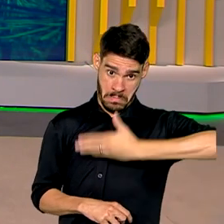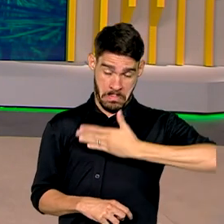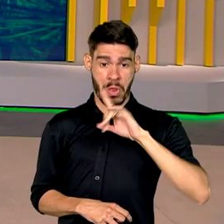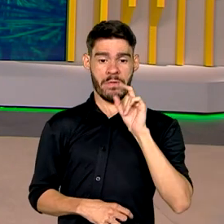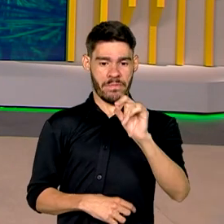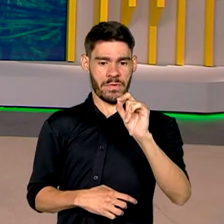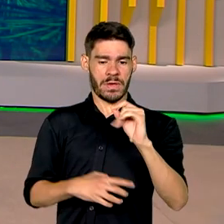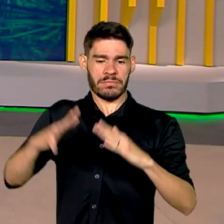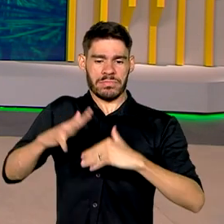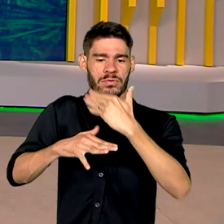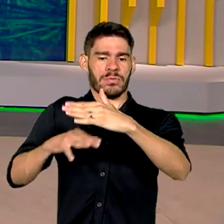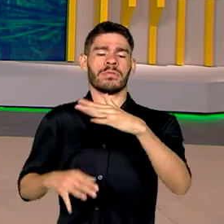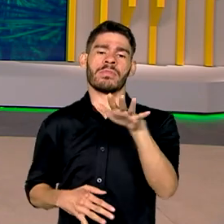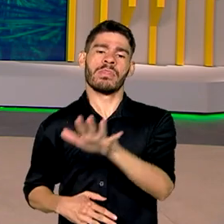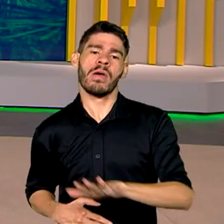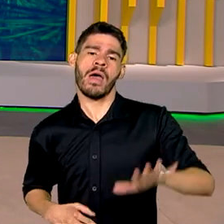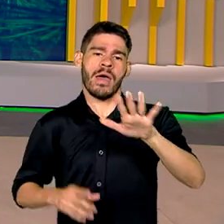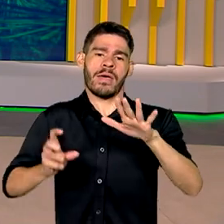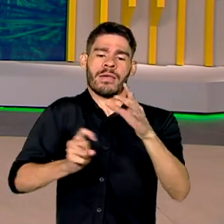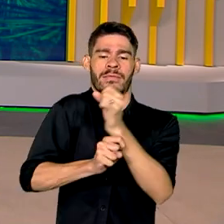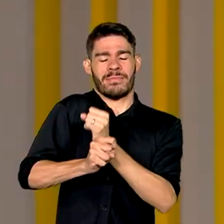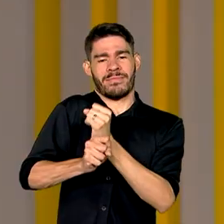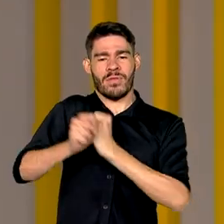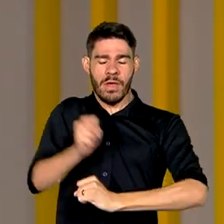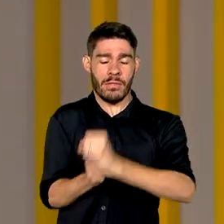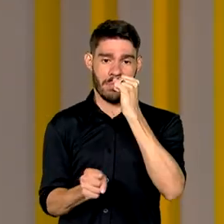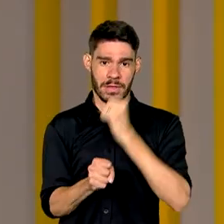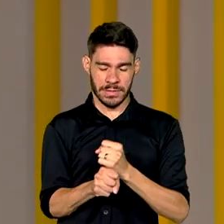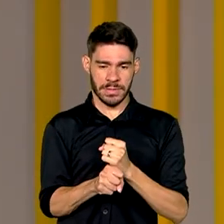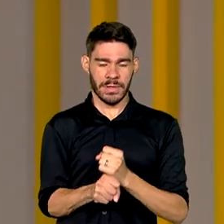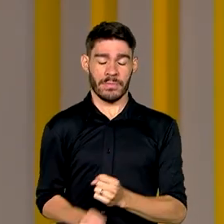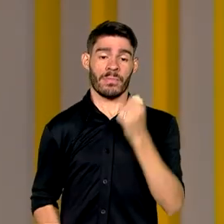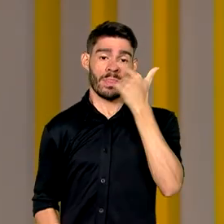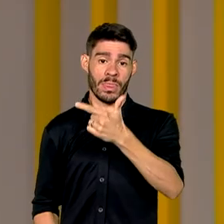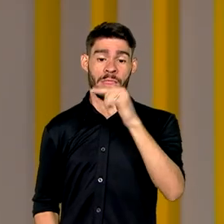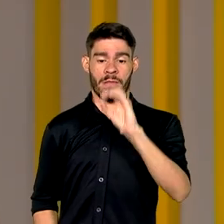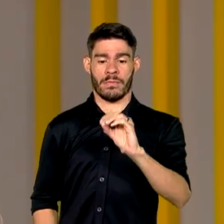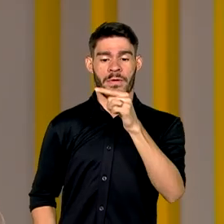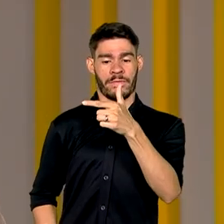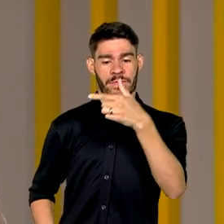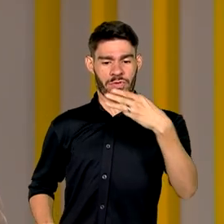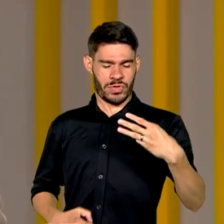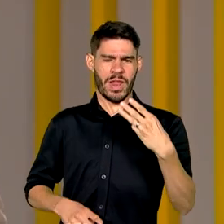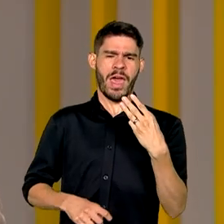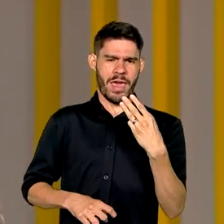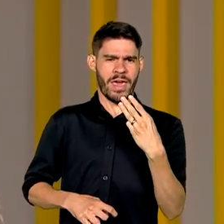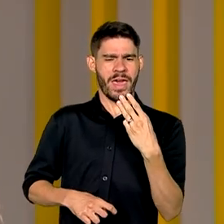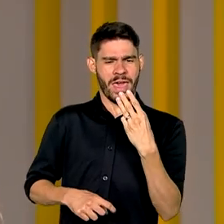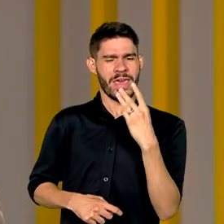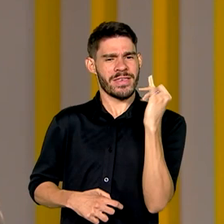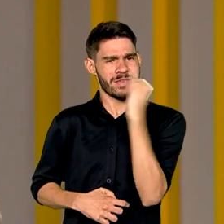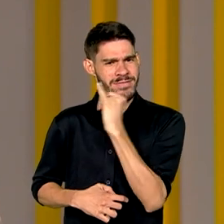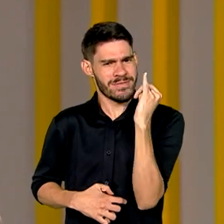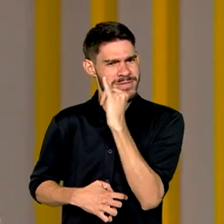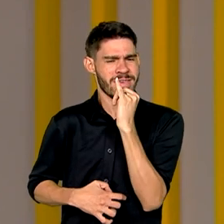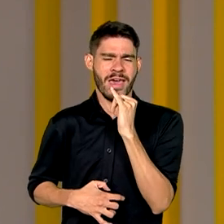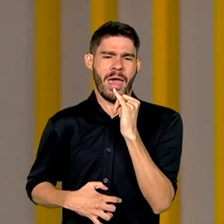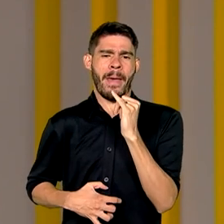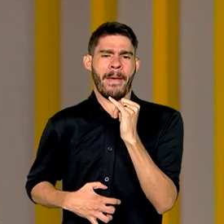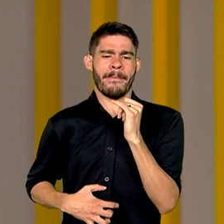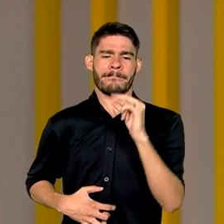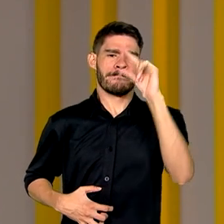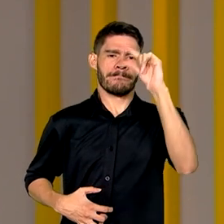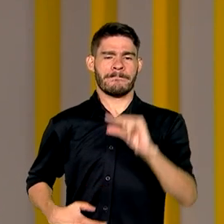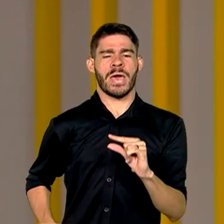foi o desempenho do setor no ano passado. Em 2023, a geração de energia elétrica teve a menor emissão